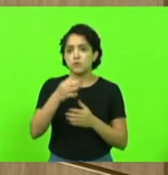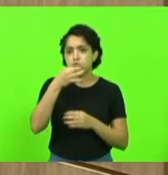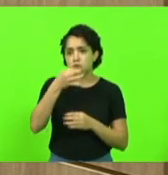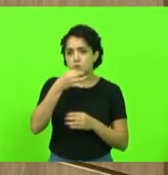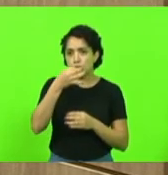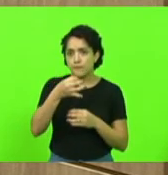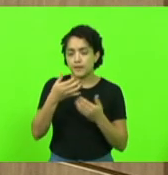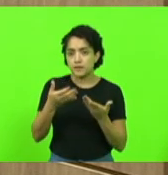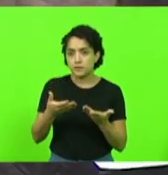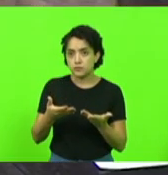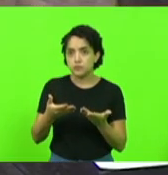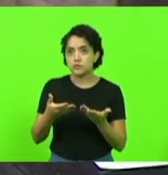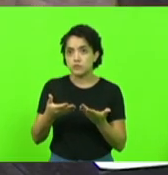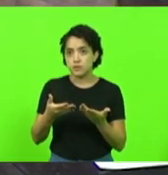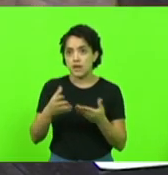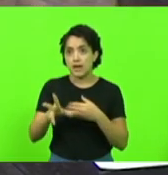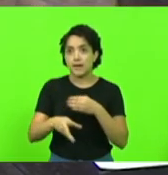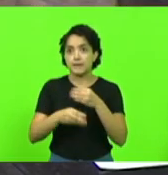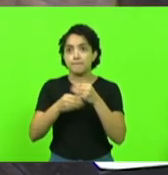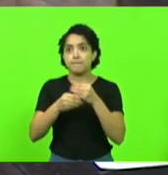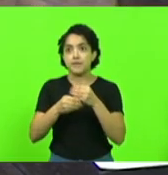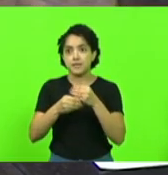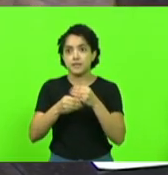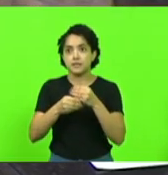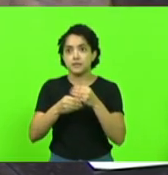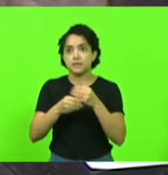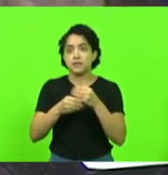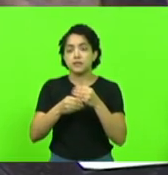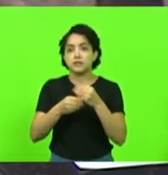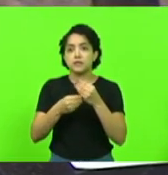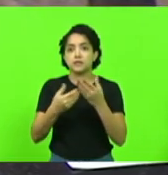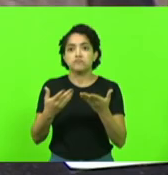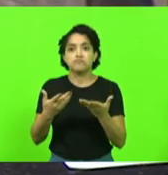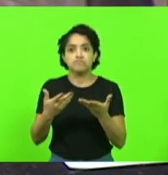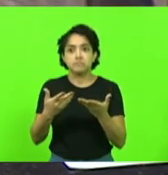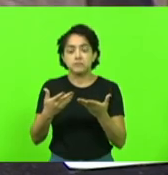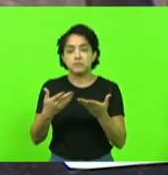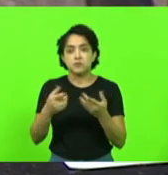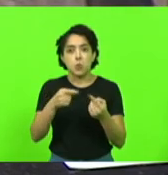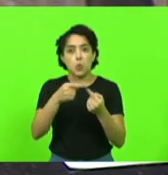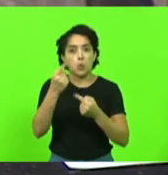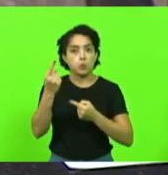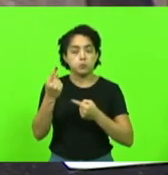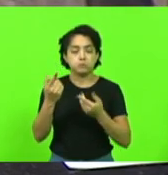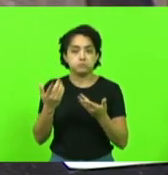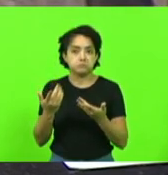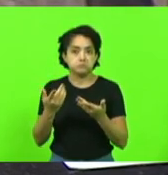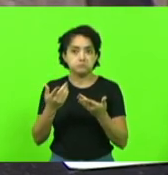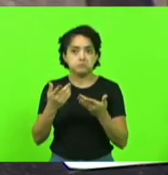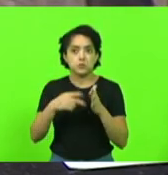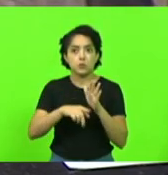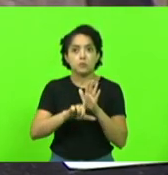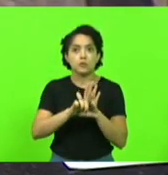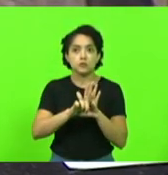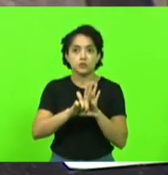que a emenda estaria descaracterizando o projeto. Mas não faz sentido